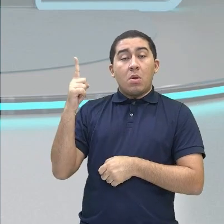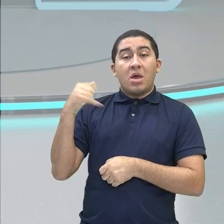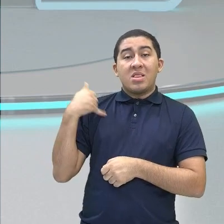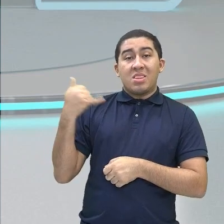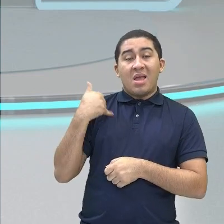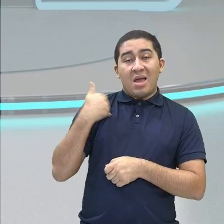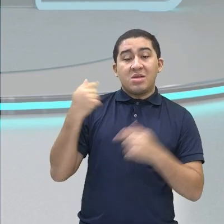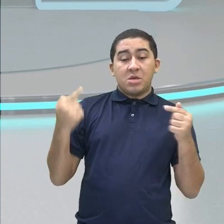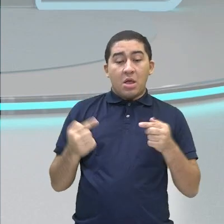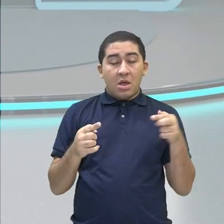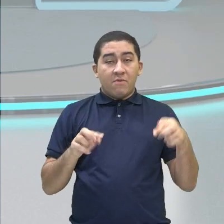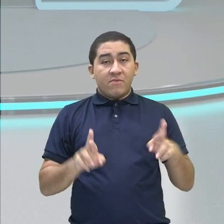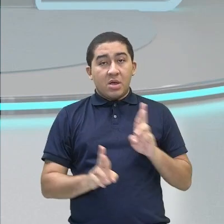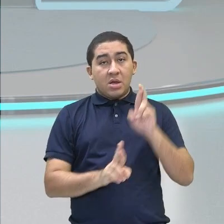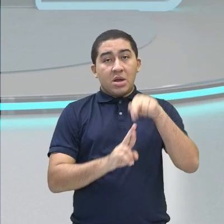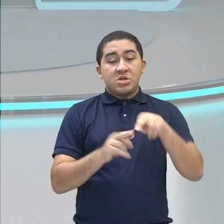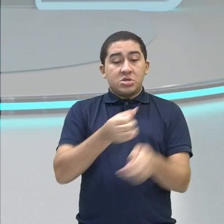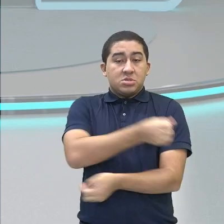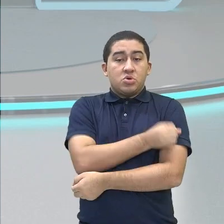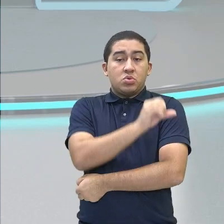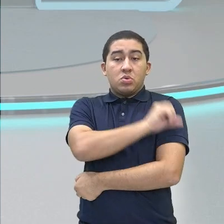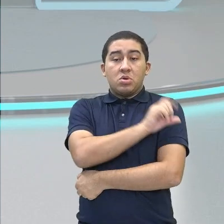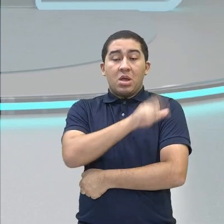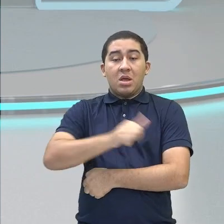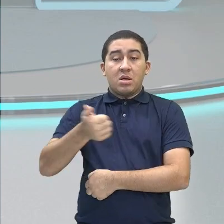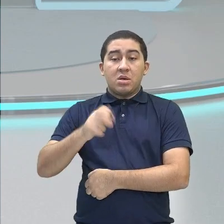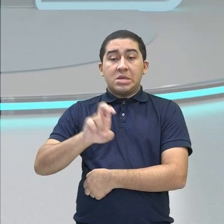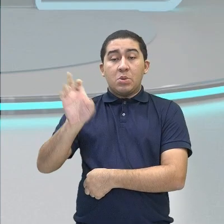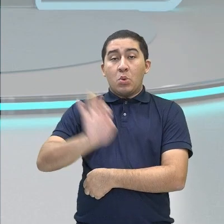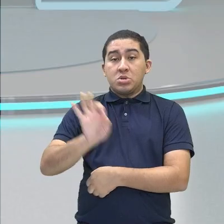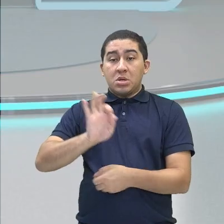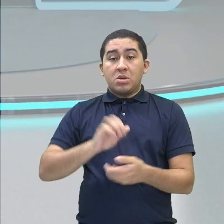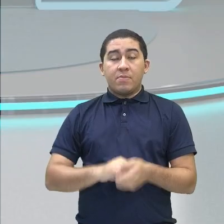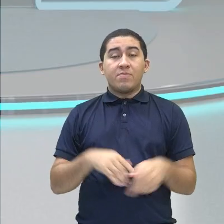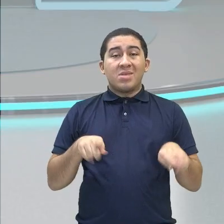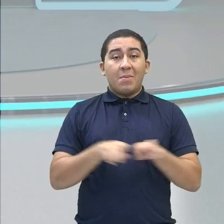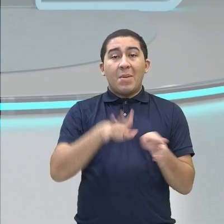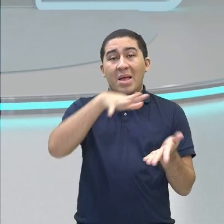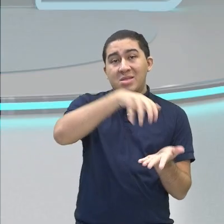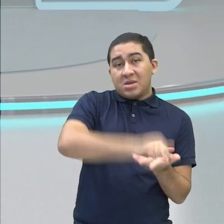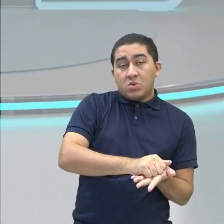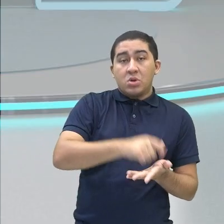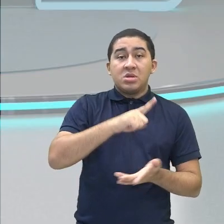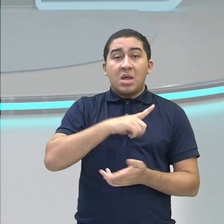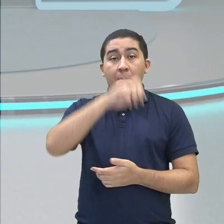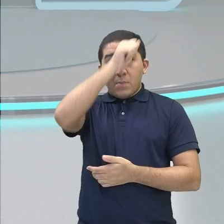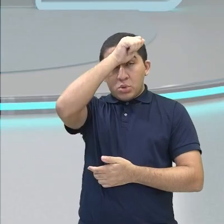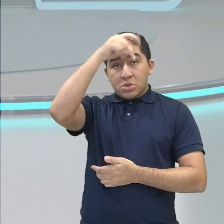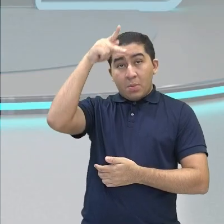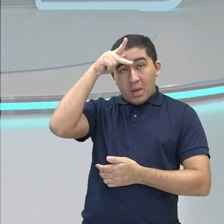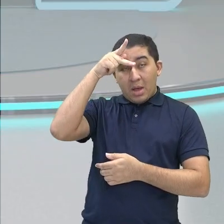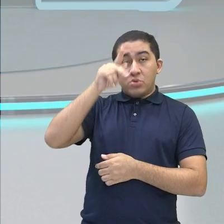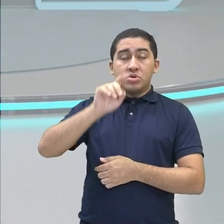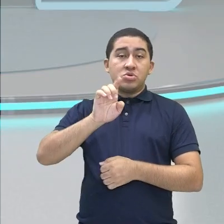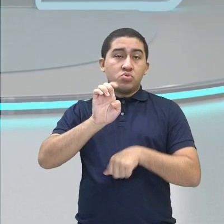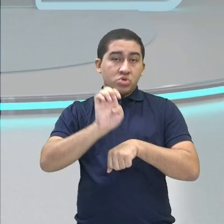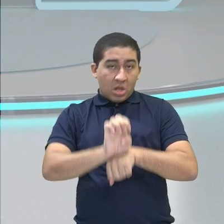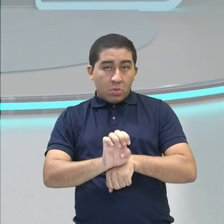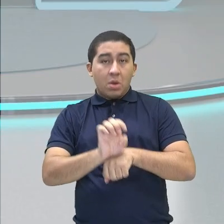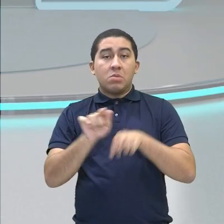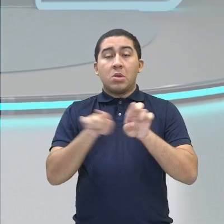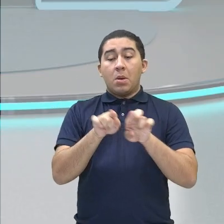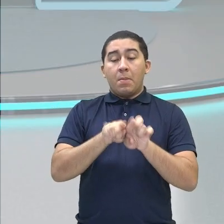rede, aí você tem novamente ali, né, a municipal, estadual e privado, utilizando as cores